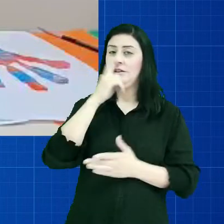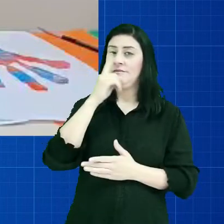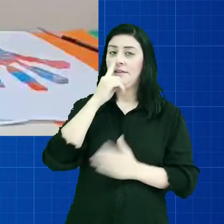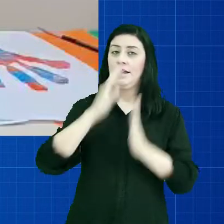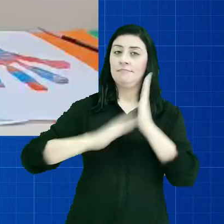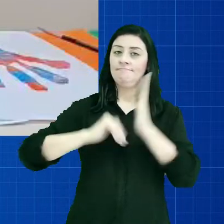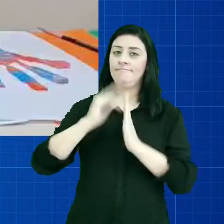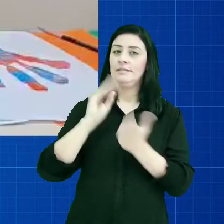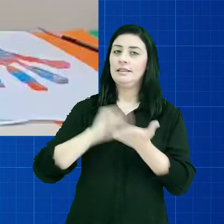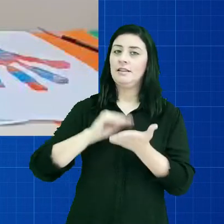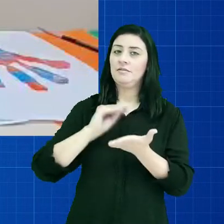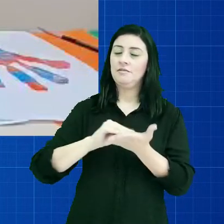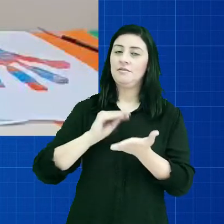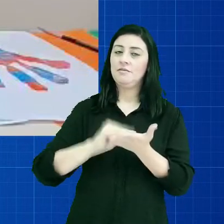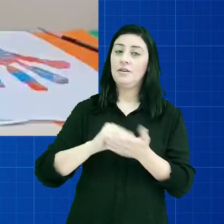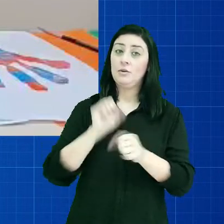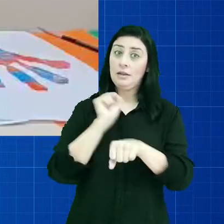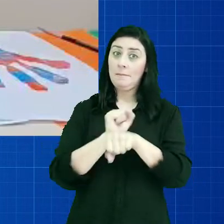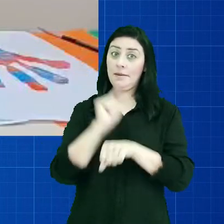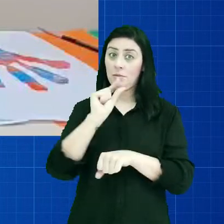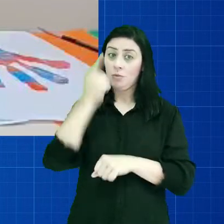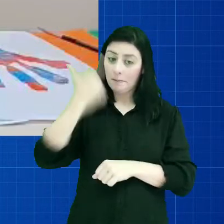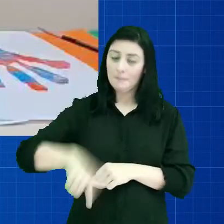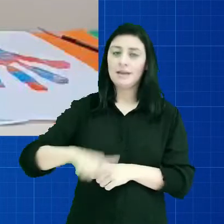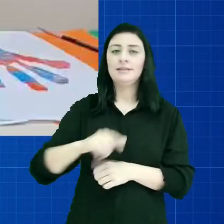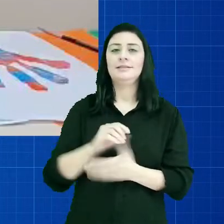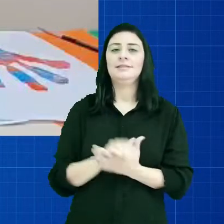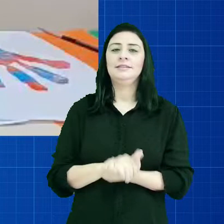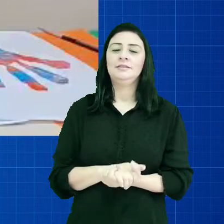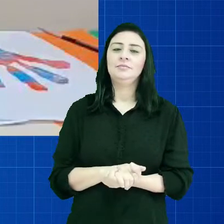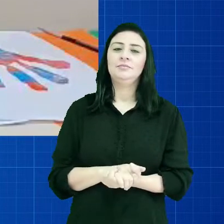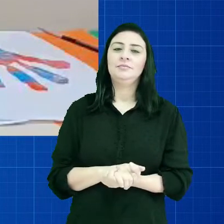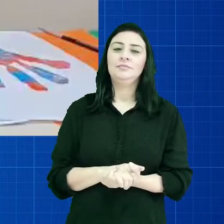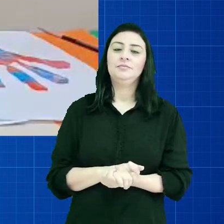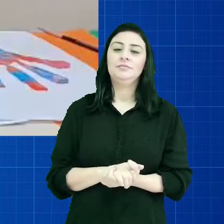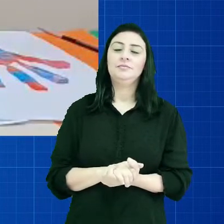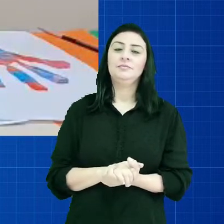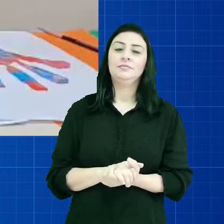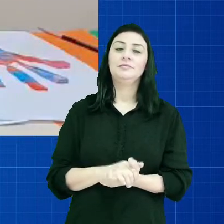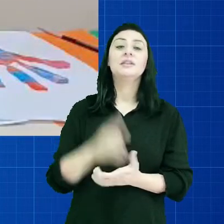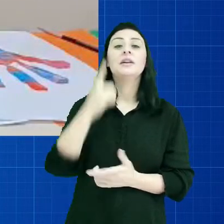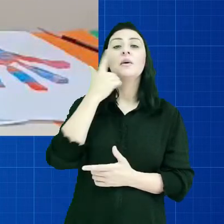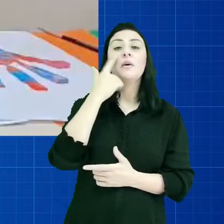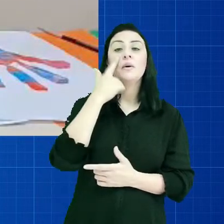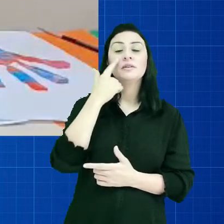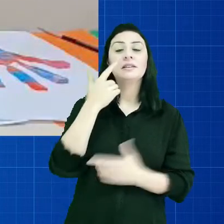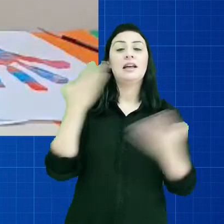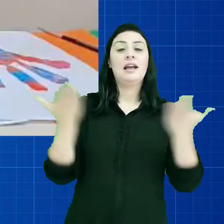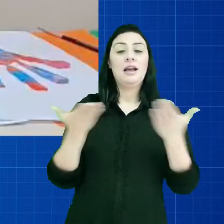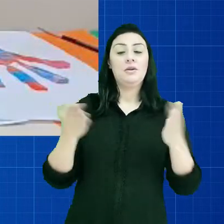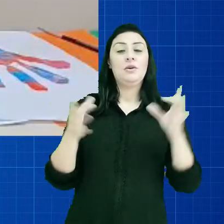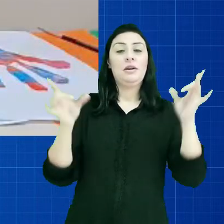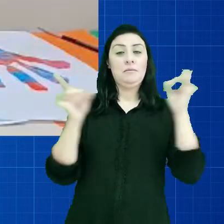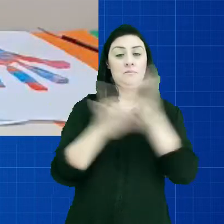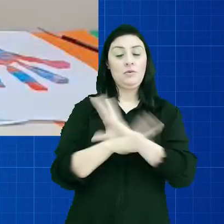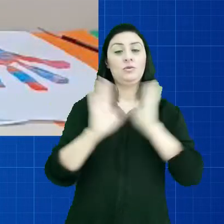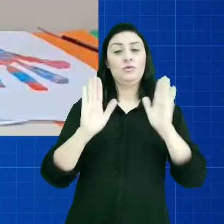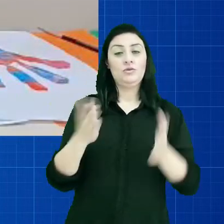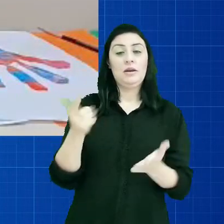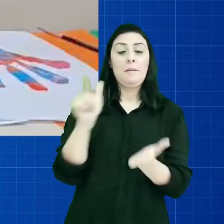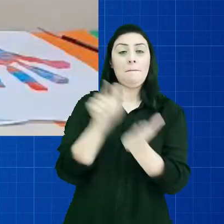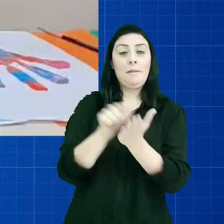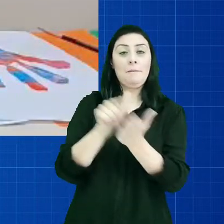não tá totalmente com tinta. Vou pôr mais um pouquinho, tá? Então vamos lá. Agora tá sim. Coloquei na outra folha